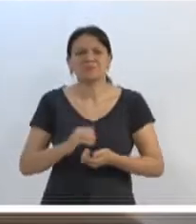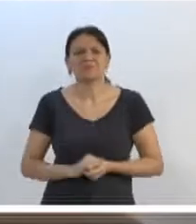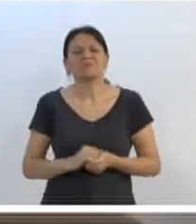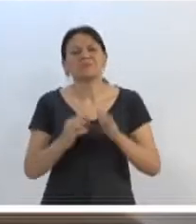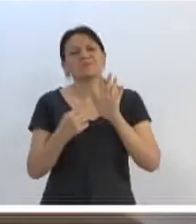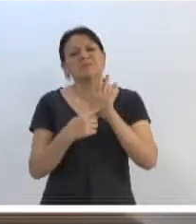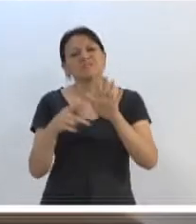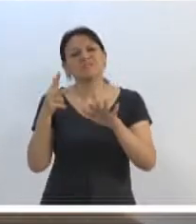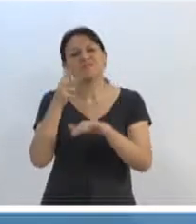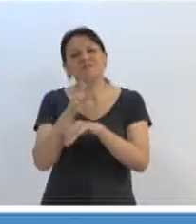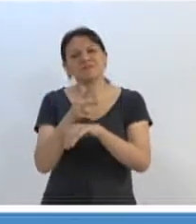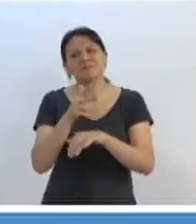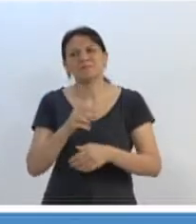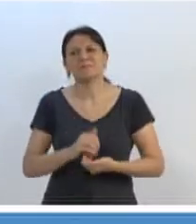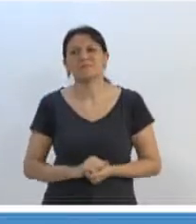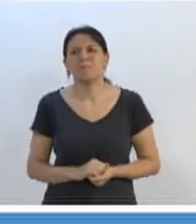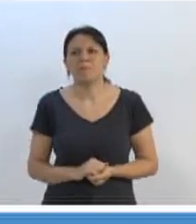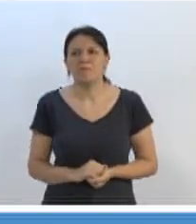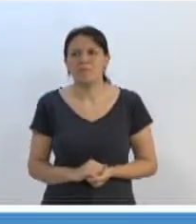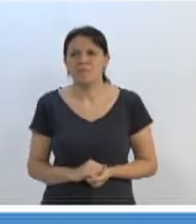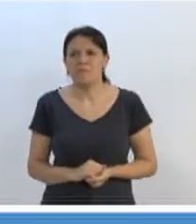lá?